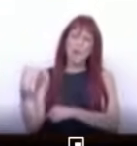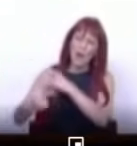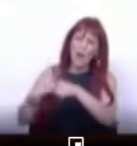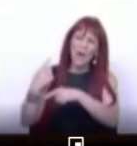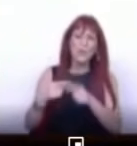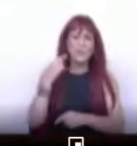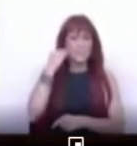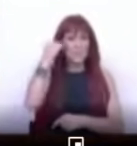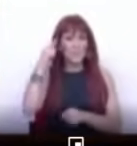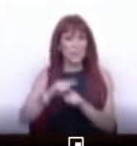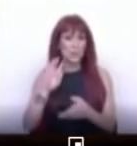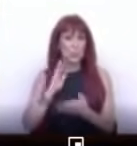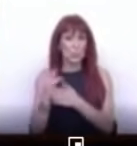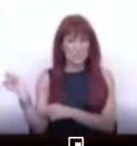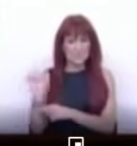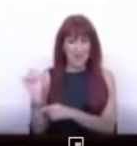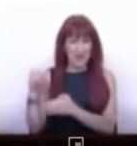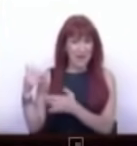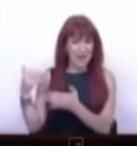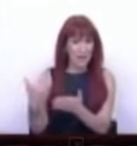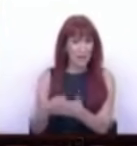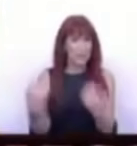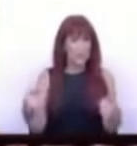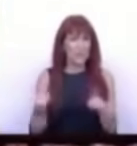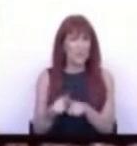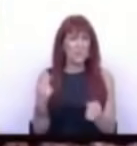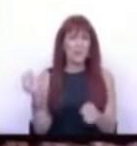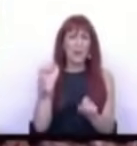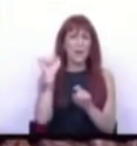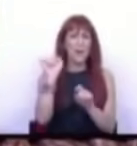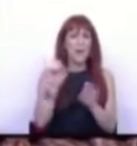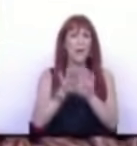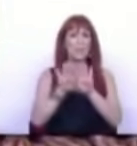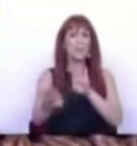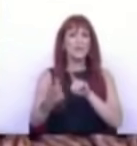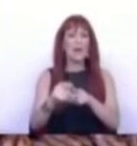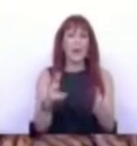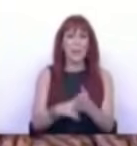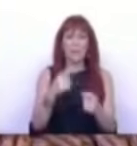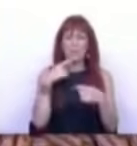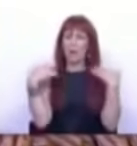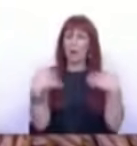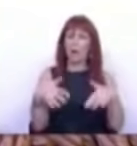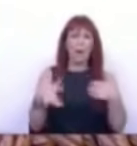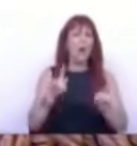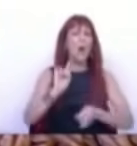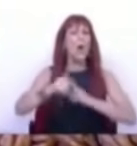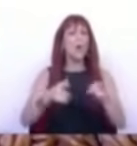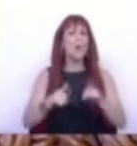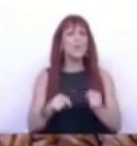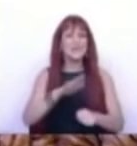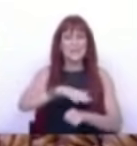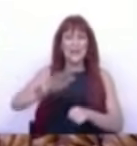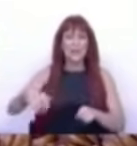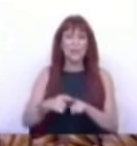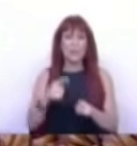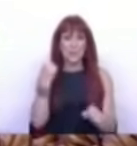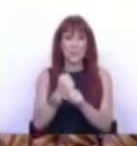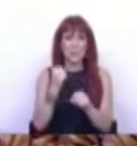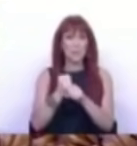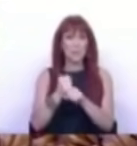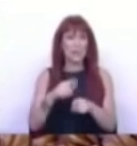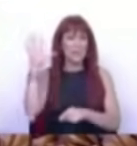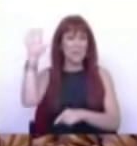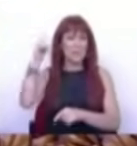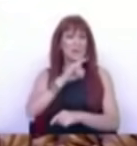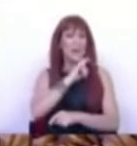anos, e em particular nos últimos meses, está a bater-nos à porta a realidade brutal para a qual cientistas e ativistas